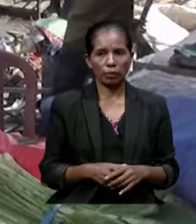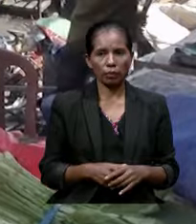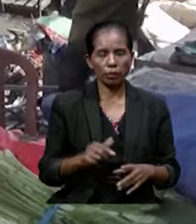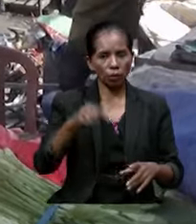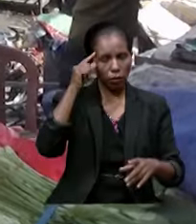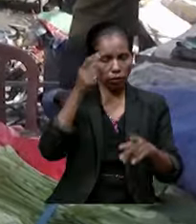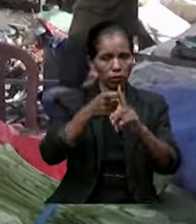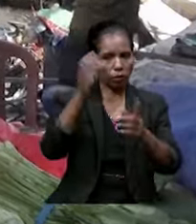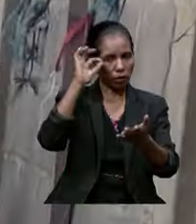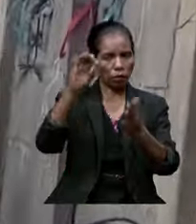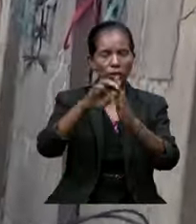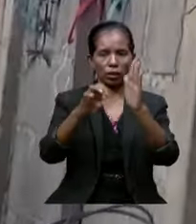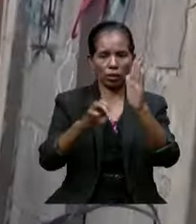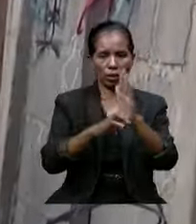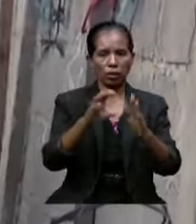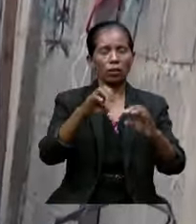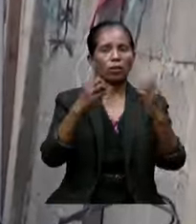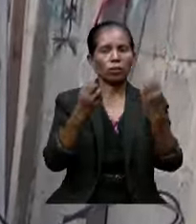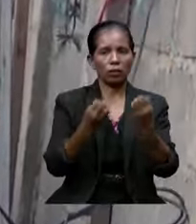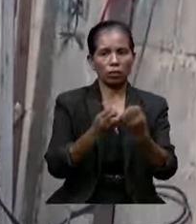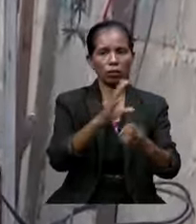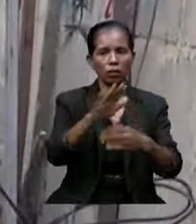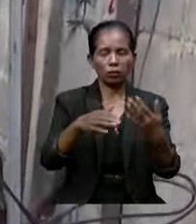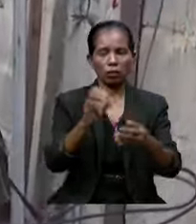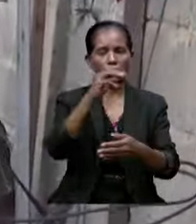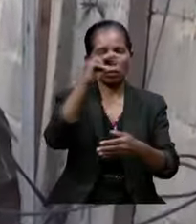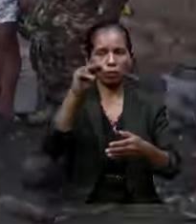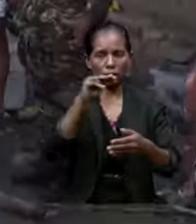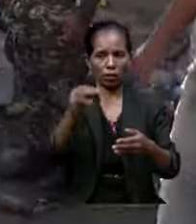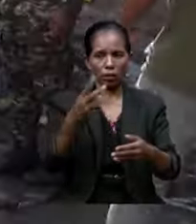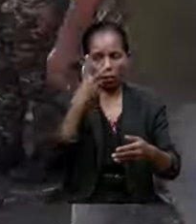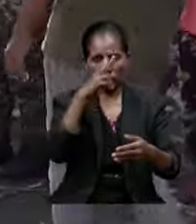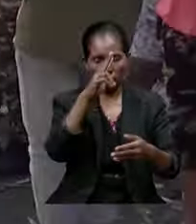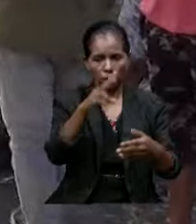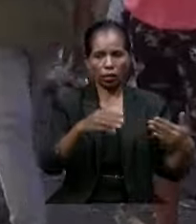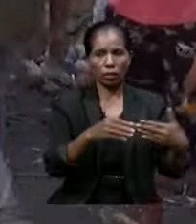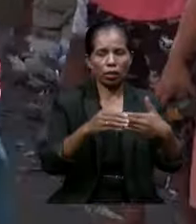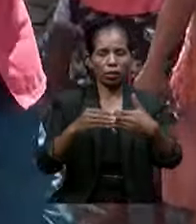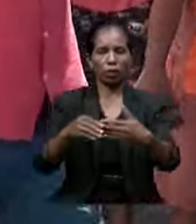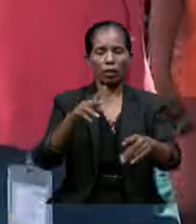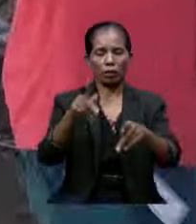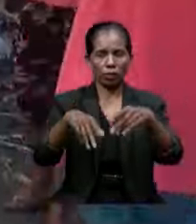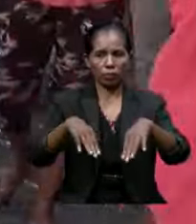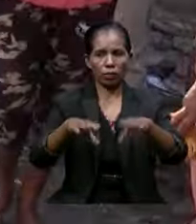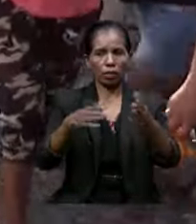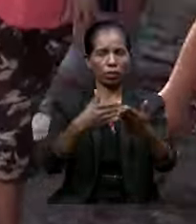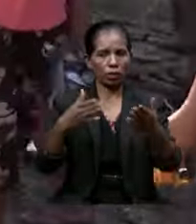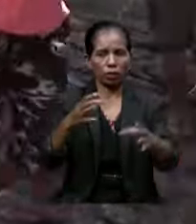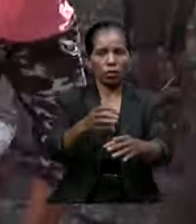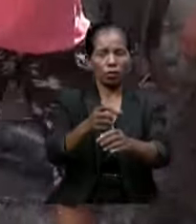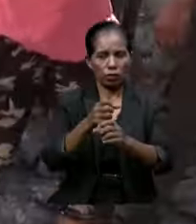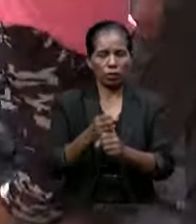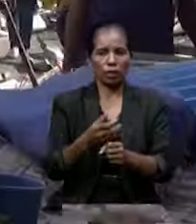Governo liu secretário de Estado toponímia na organização urbana, segunda ne, tun direta ho di orienta guarda de Estado município dili sobu baraka hirak